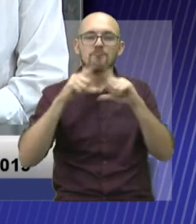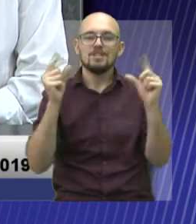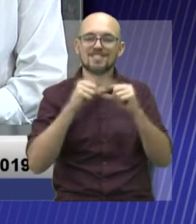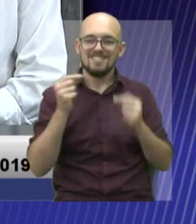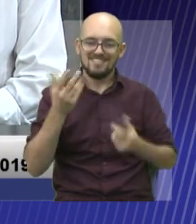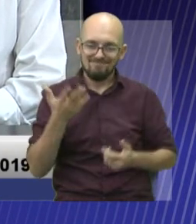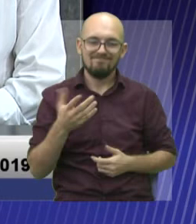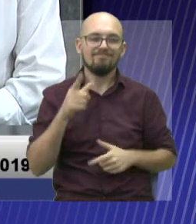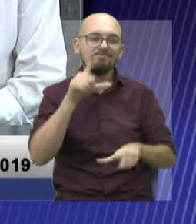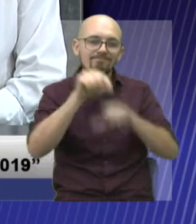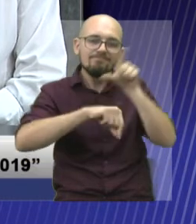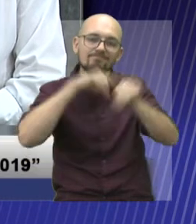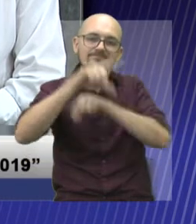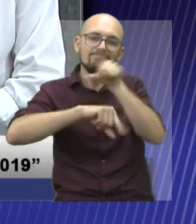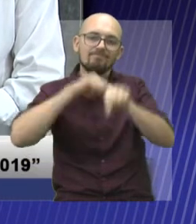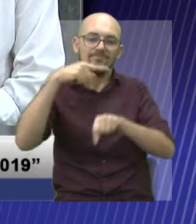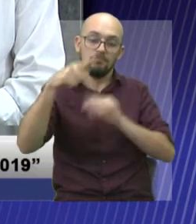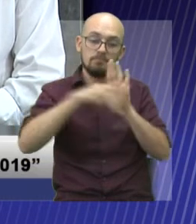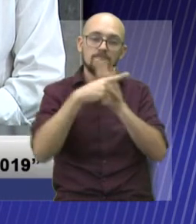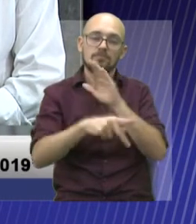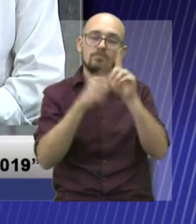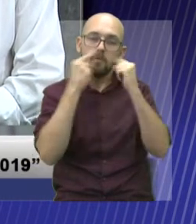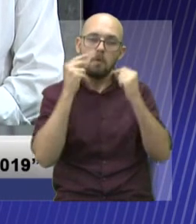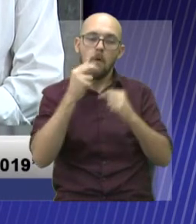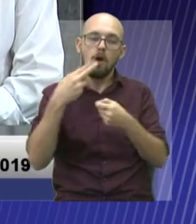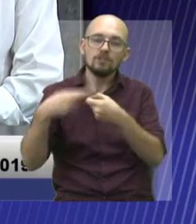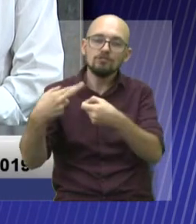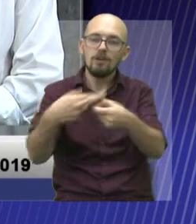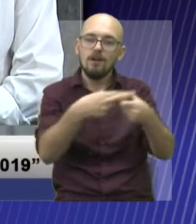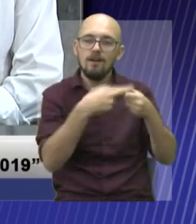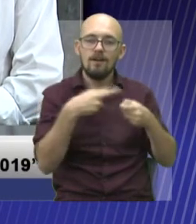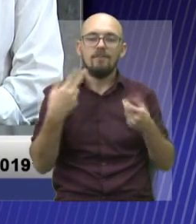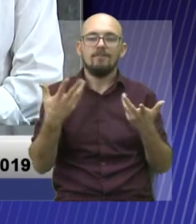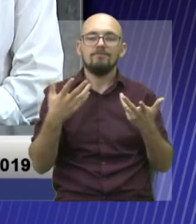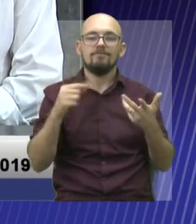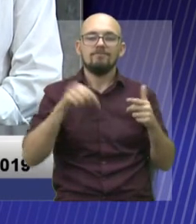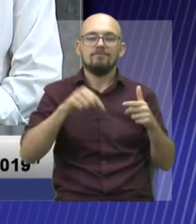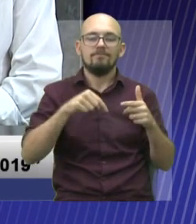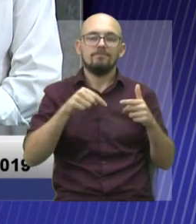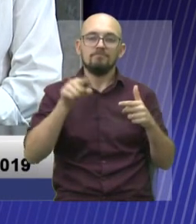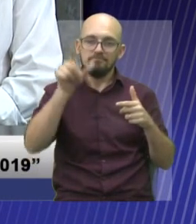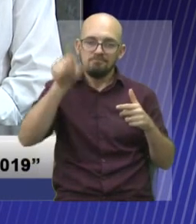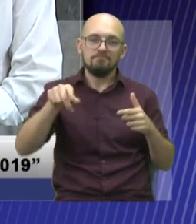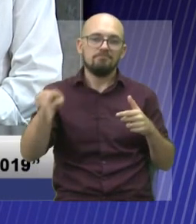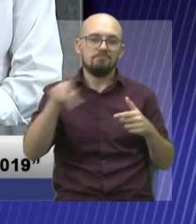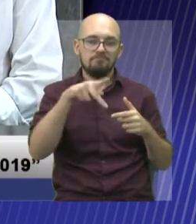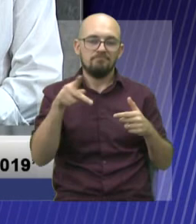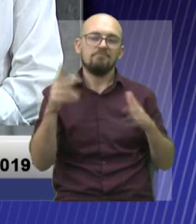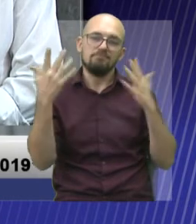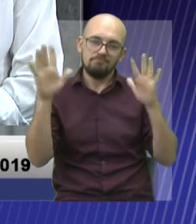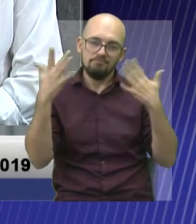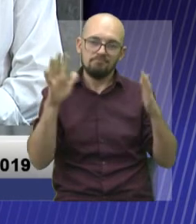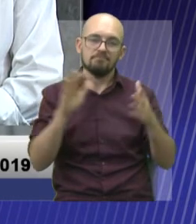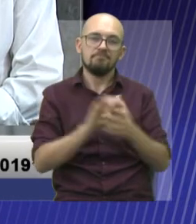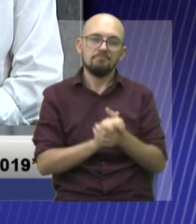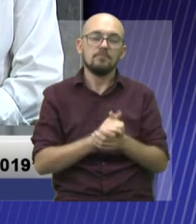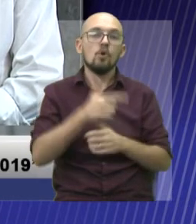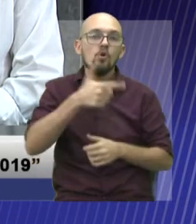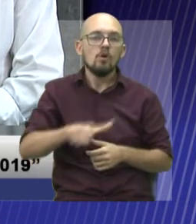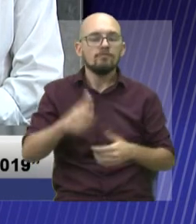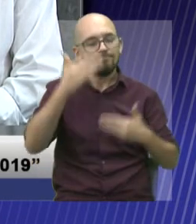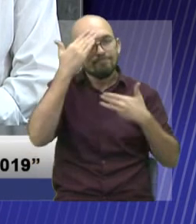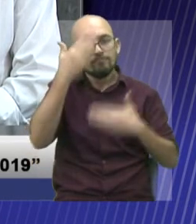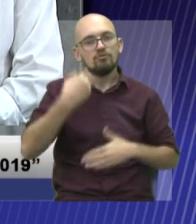enfim, selecionar alguém da nossa cidade ou da nossa região aqui do qual você é professor. E, mais uma vez,